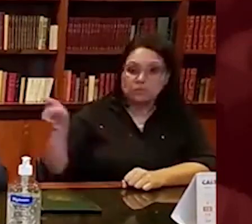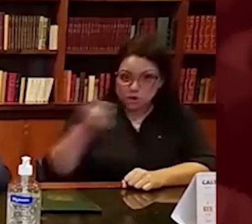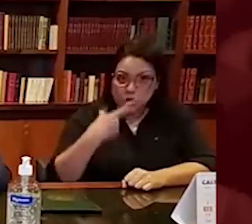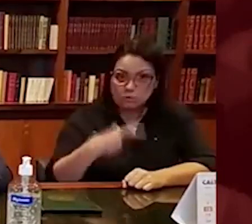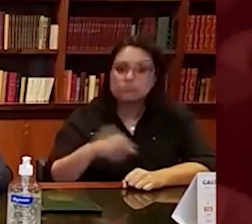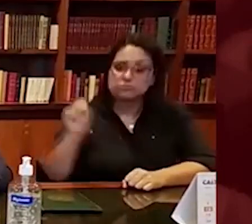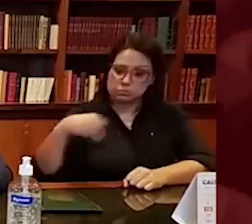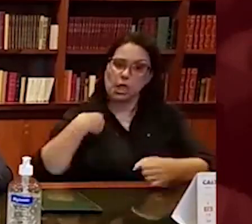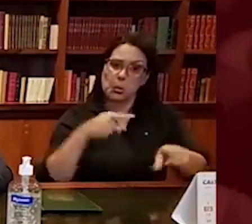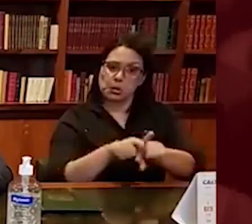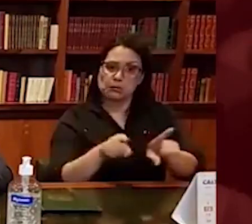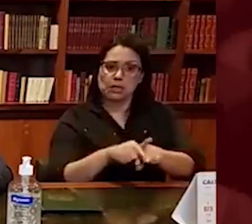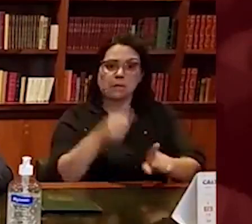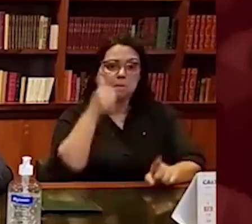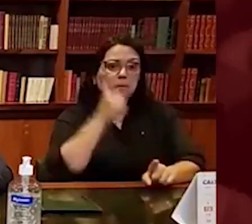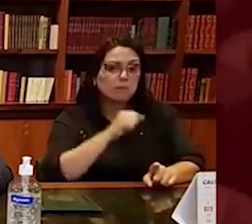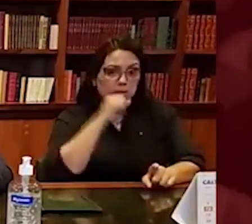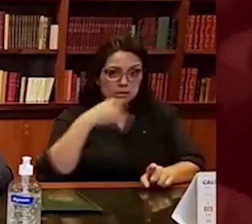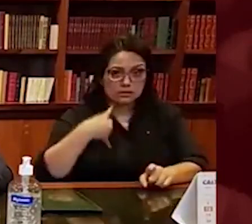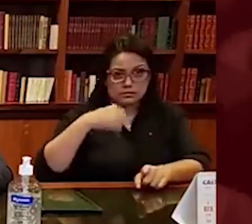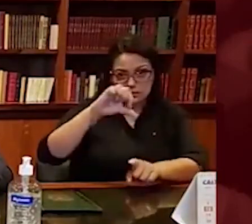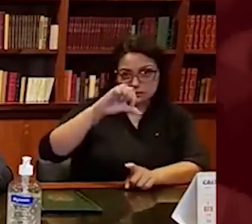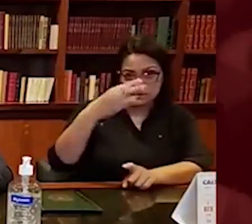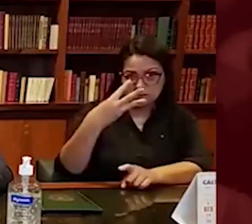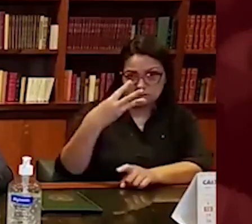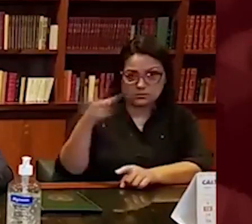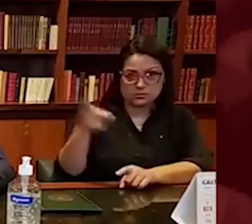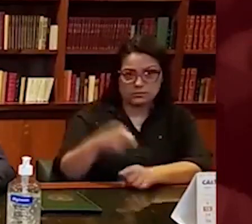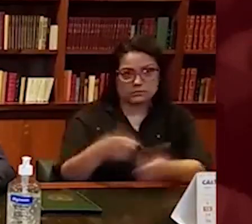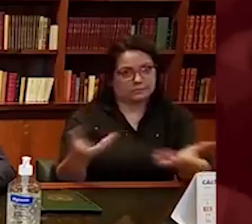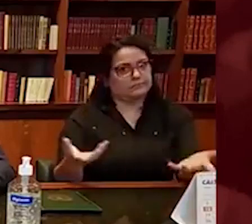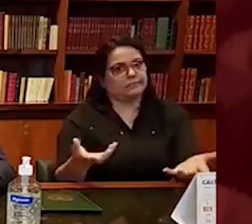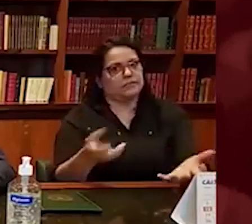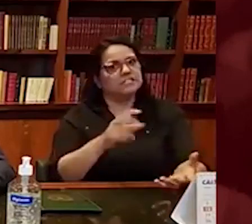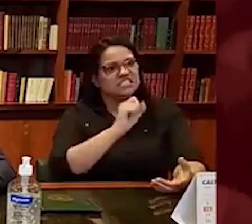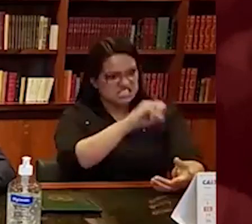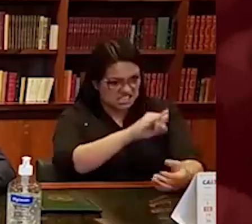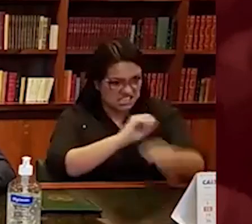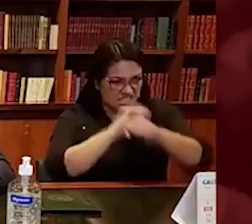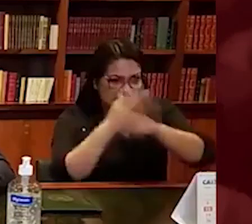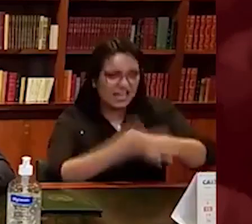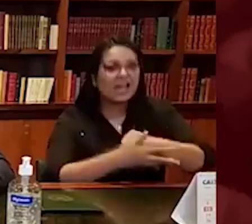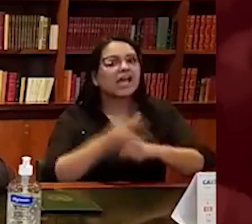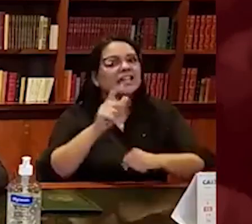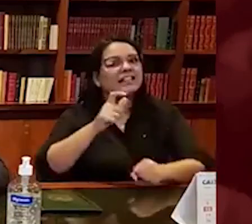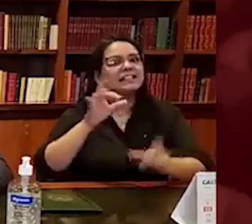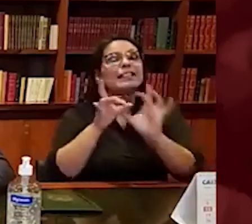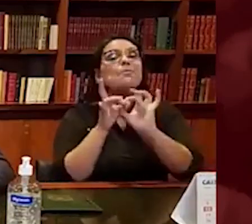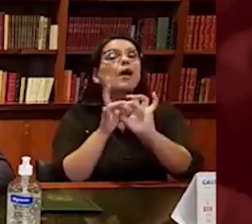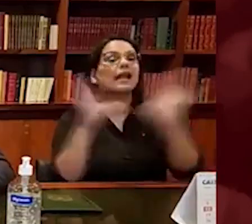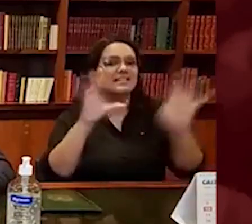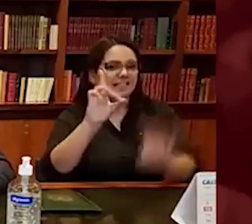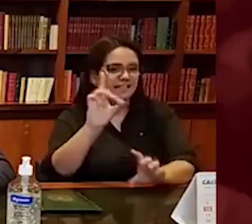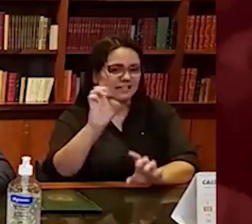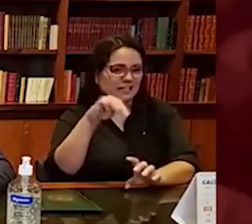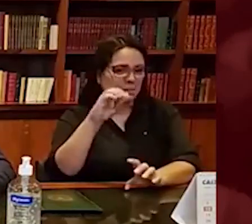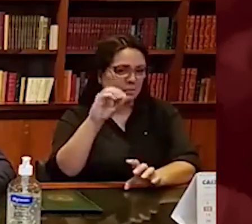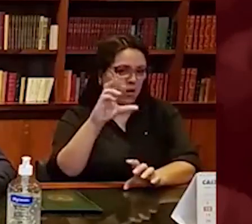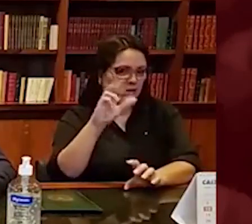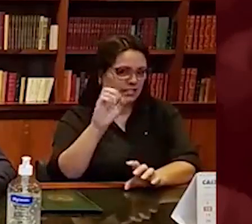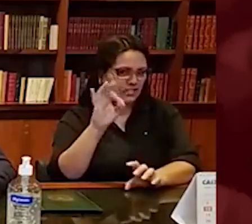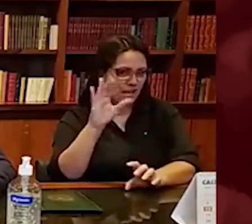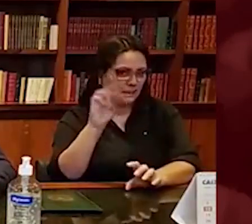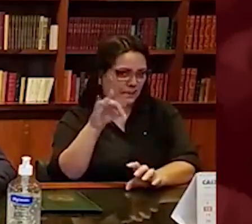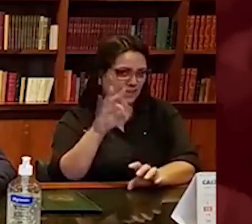também tomaria. Minha mãe está com 93 anos de idade, tá? Tá na cara que ela vai tomar. Pô. Democraticamente ela vai tomar. Sem problema nenhum. Vai, lógico, vai